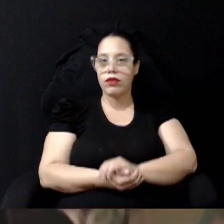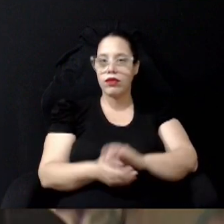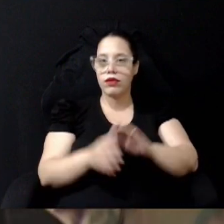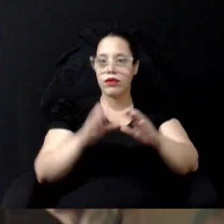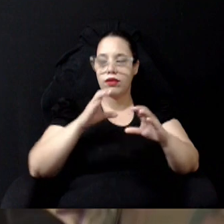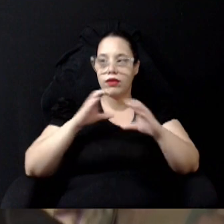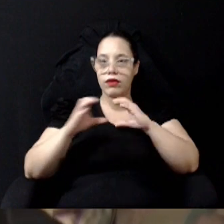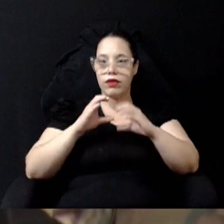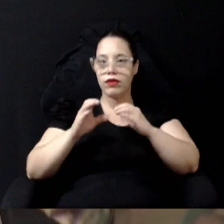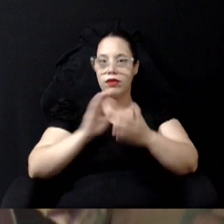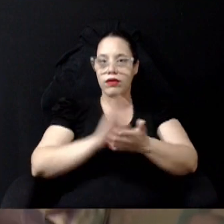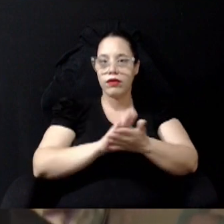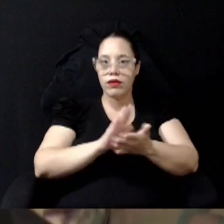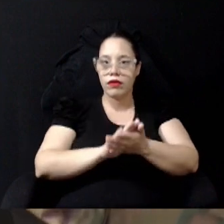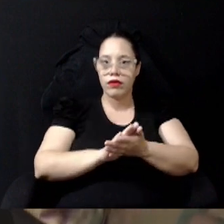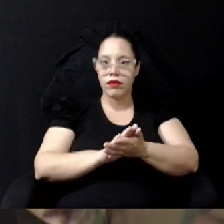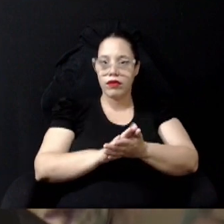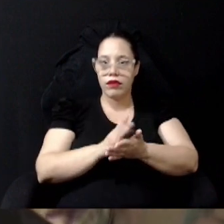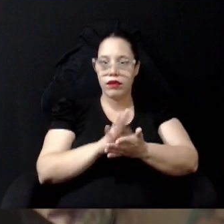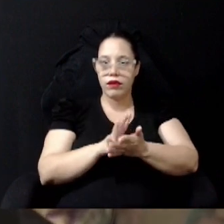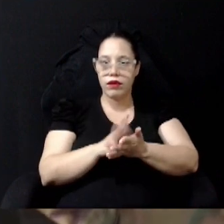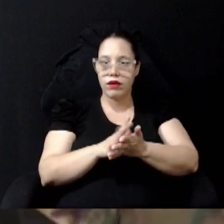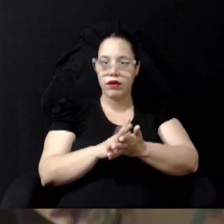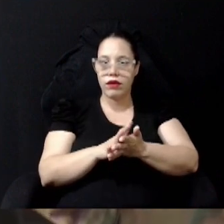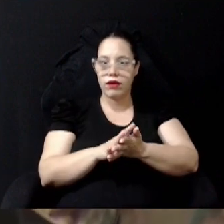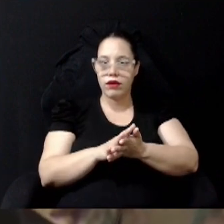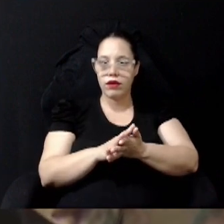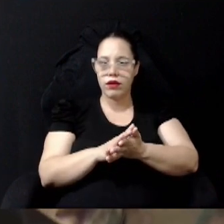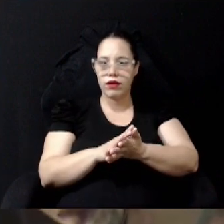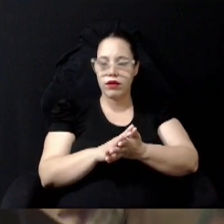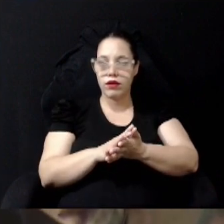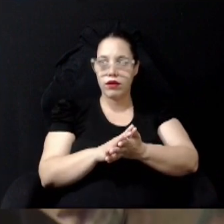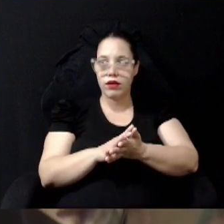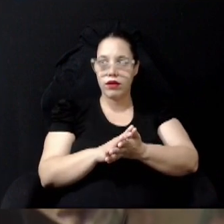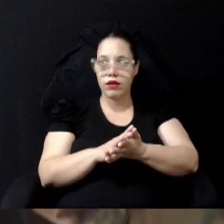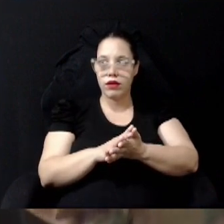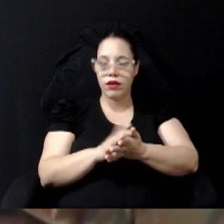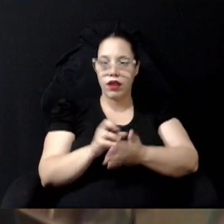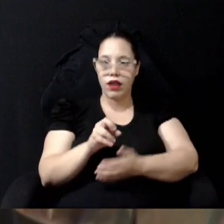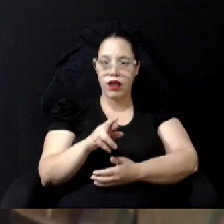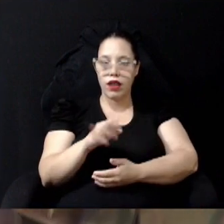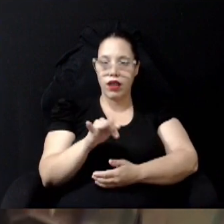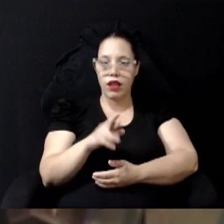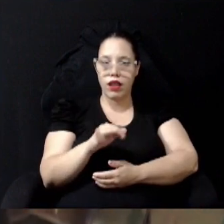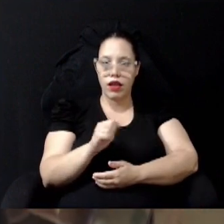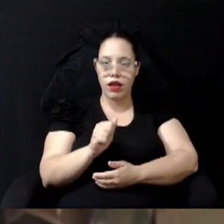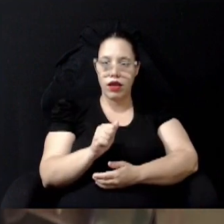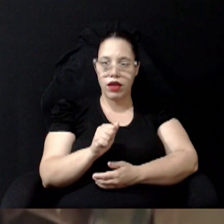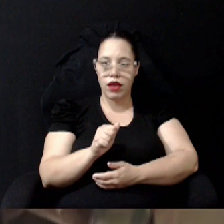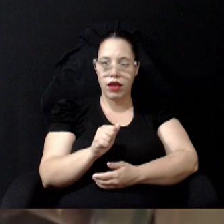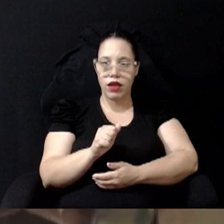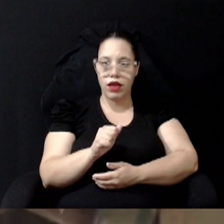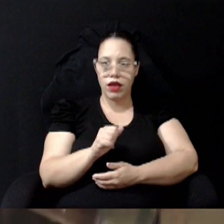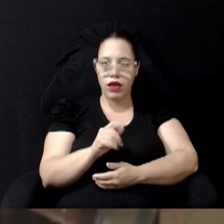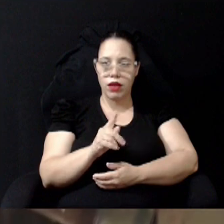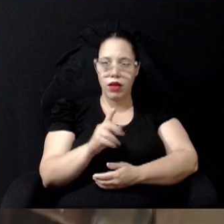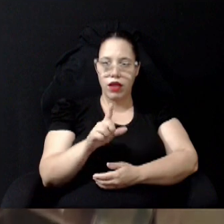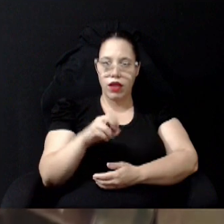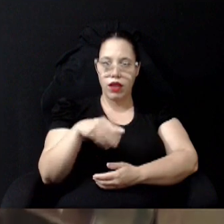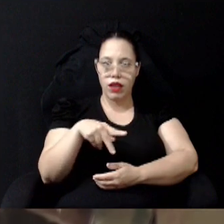e PLP. Sou cantadeira, cordelista e PLP. Pra quem não